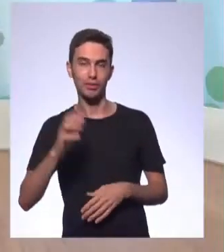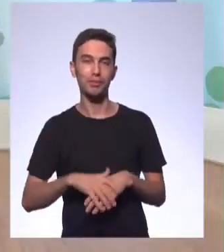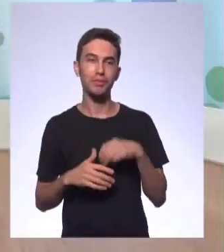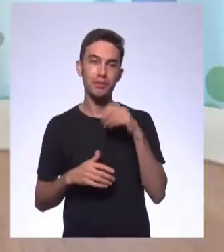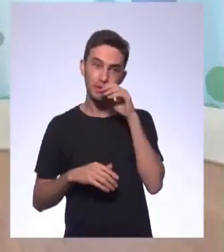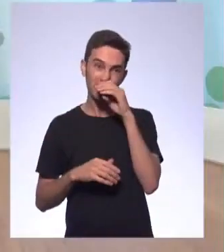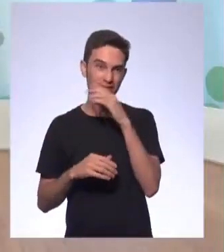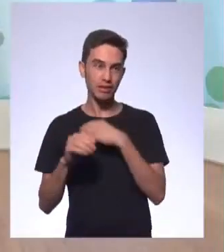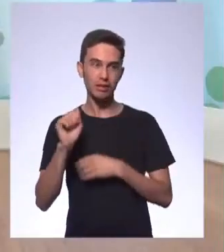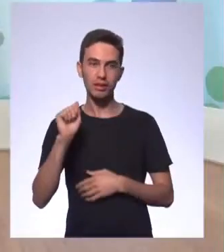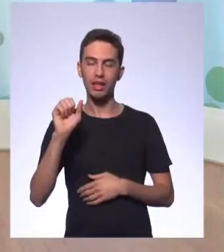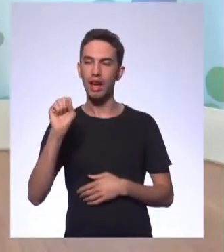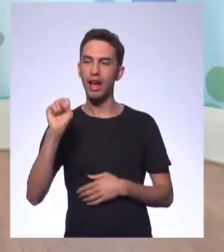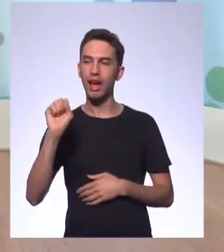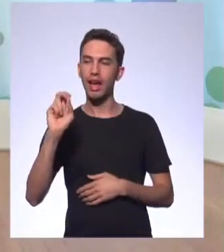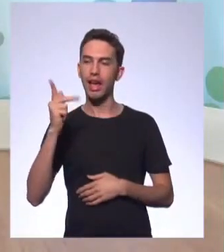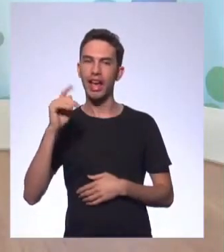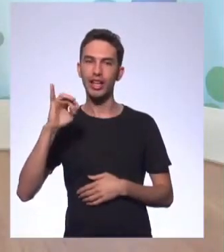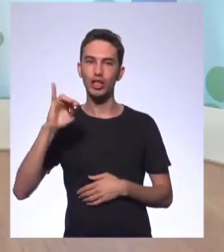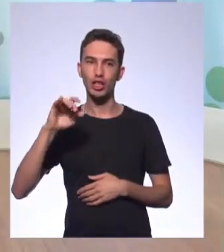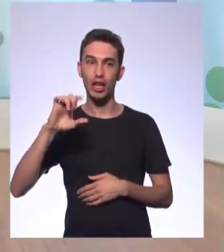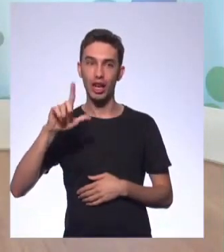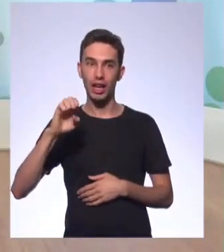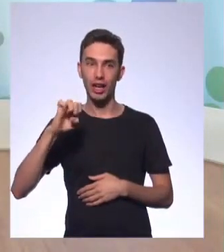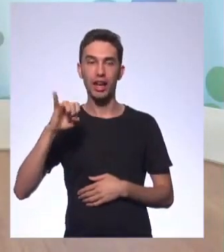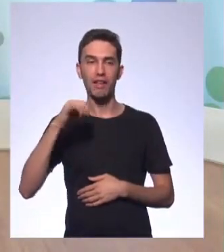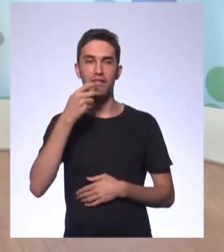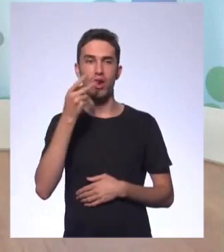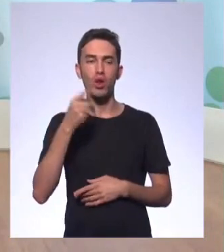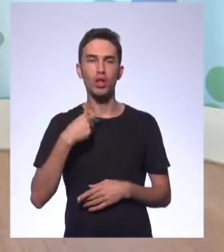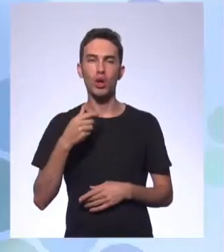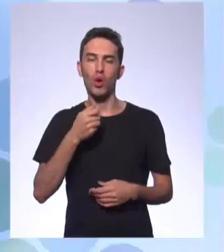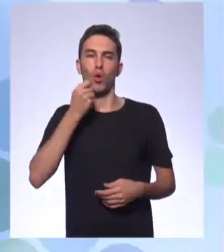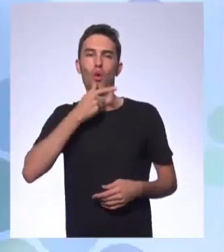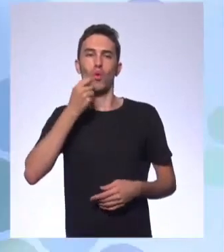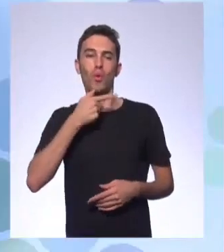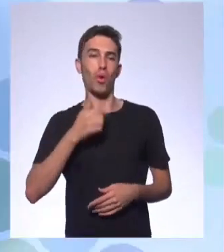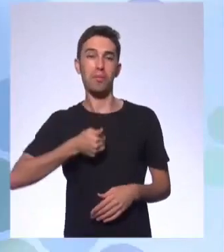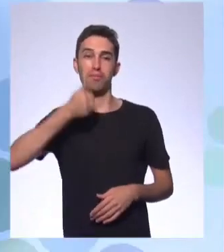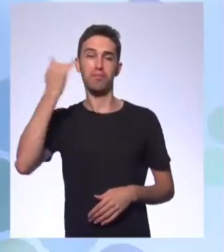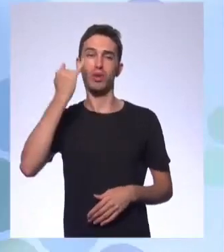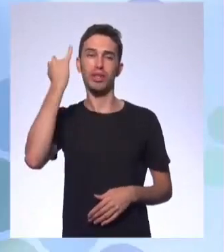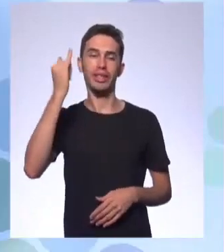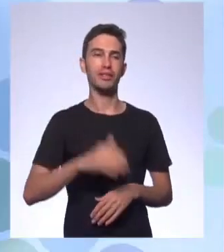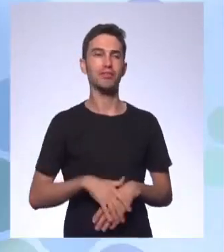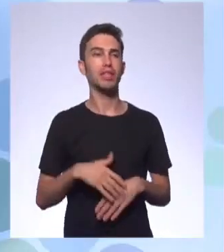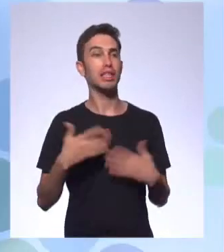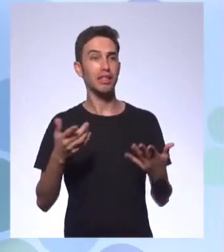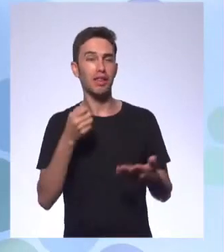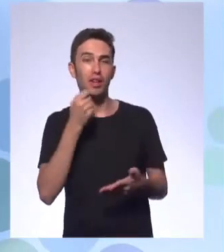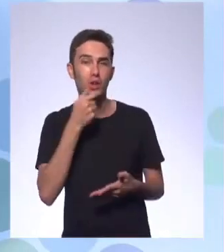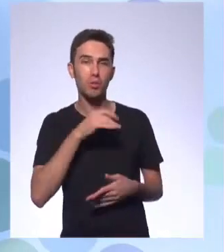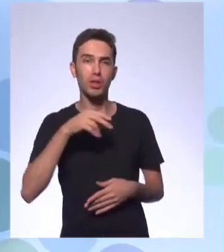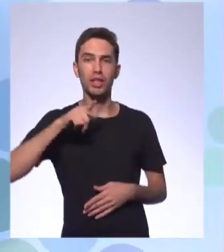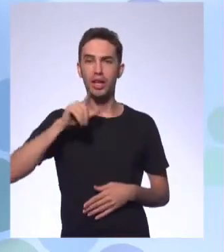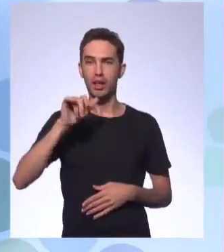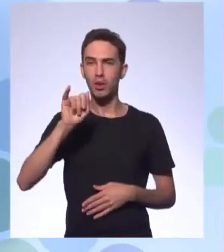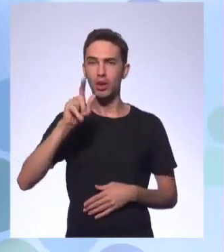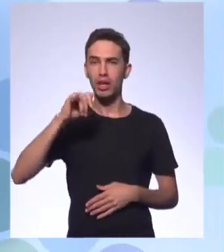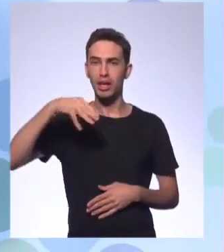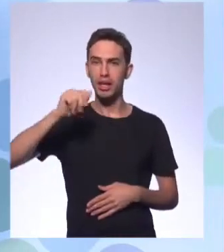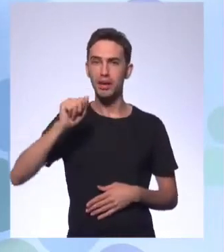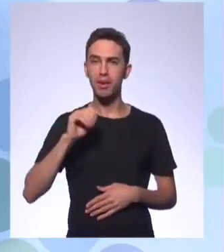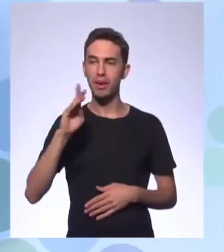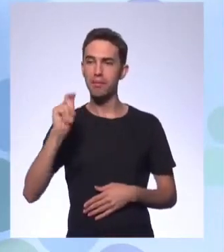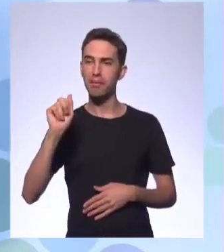mais importante é o humor. O humor? Interessante, né? Bacana. Olha só, no falar de humor, tem aí ó, o Lima Barreto, que é o autor que nós